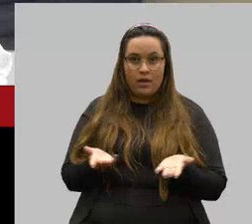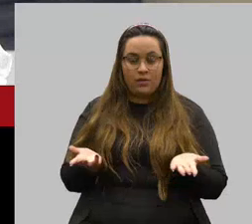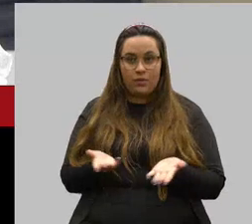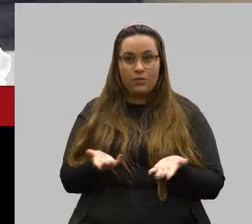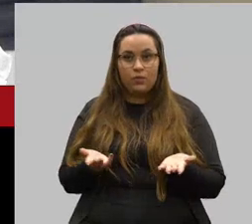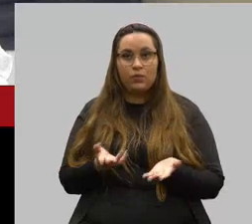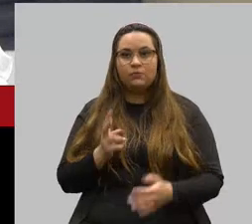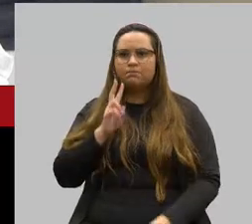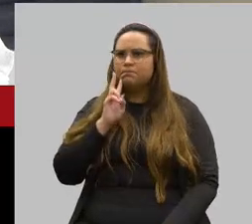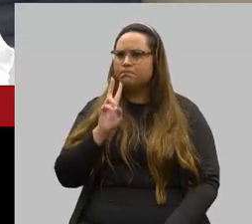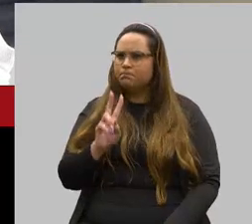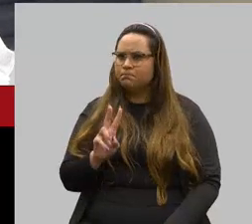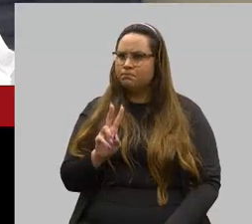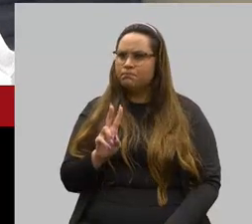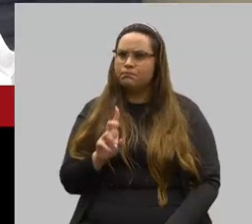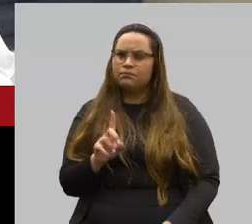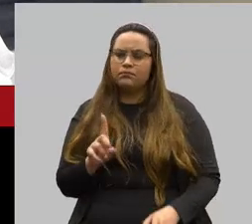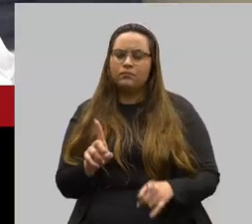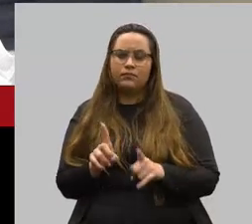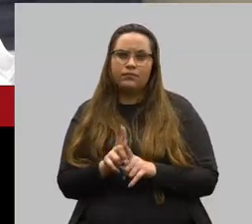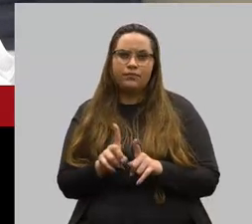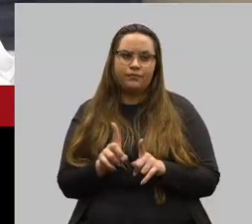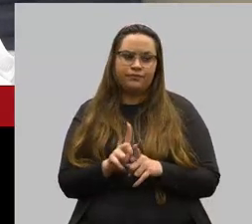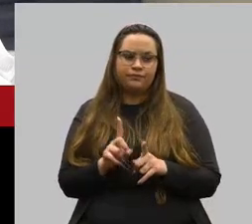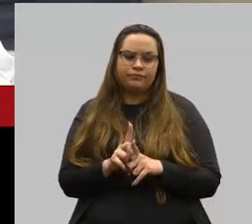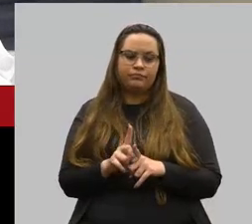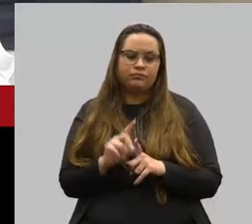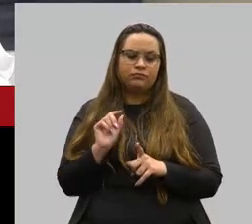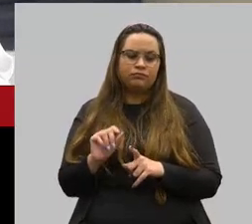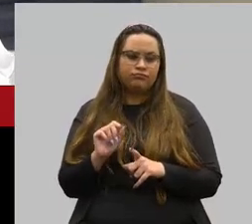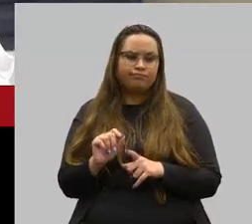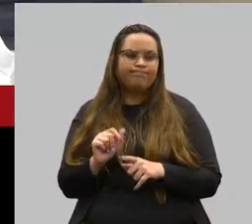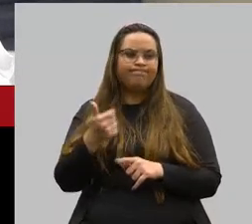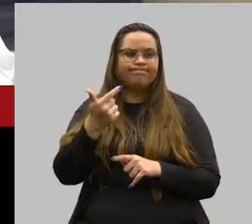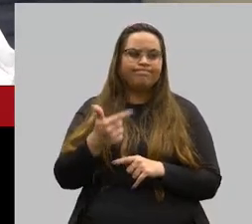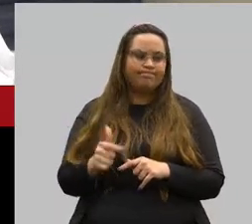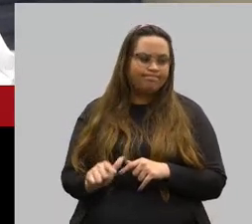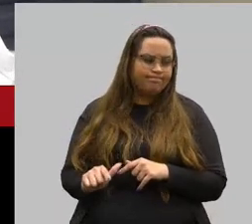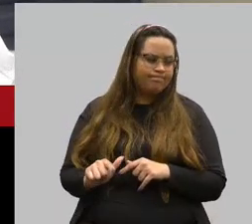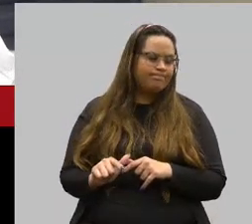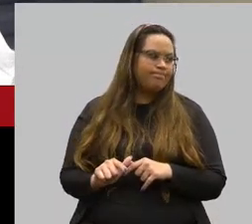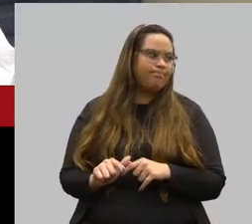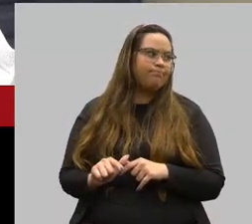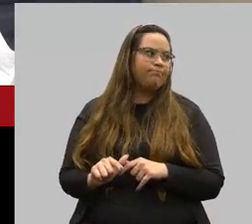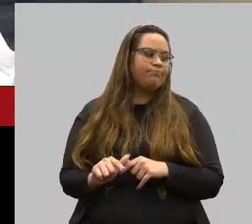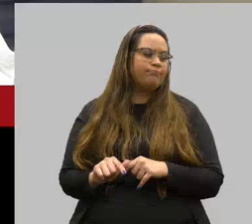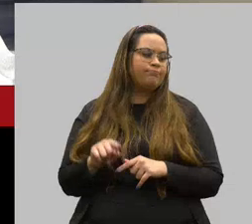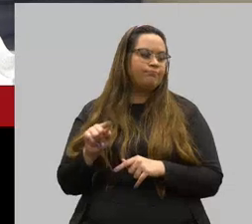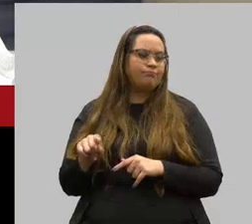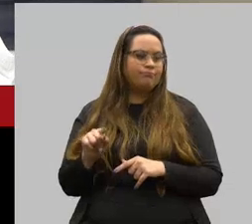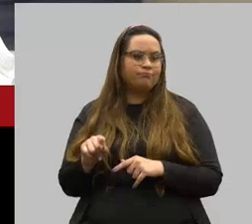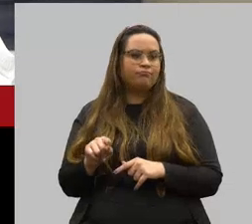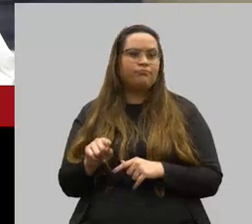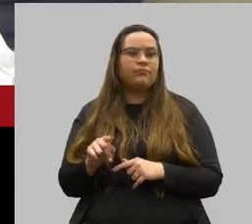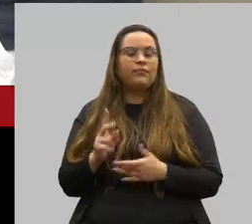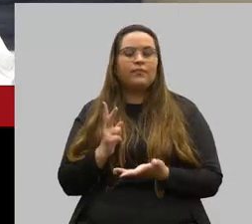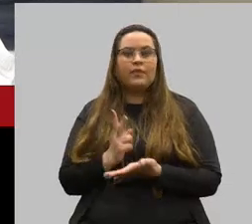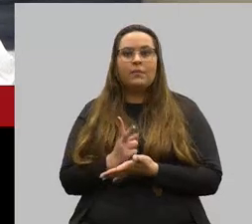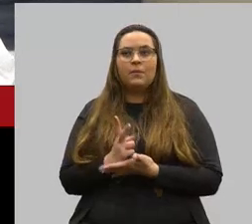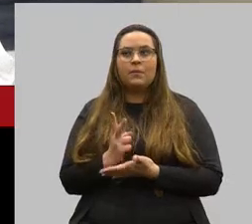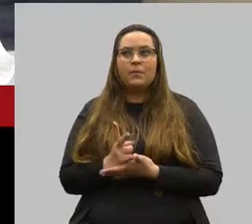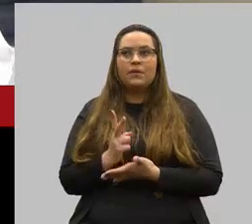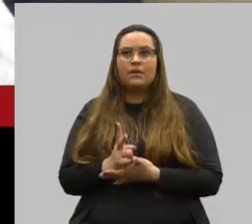prevê né este eh esta recomposição do efetivo né levando em conta a permissibilidade da